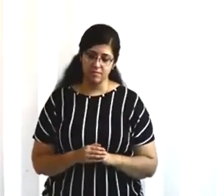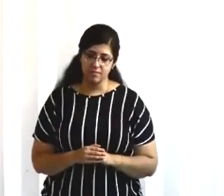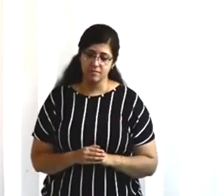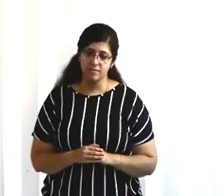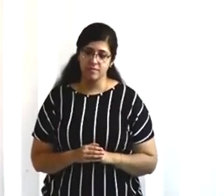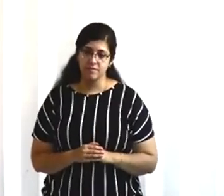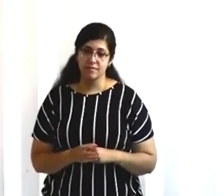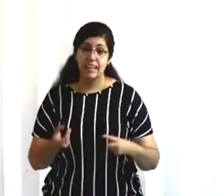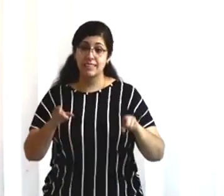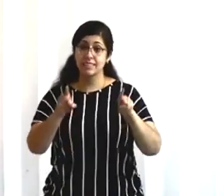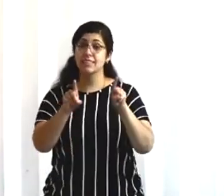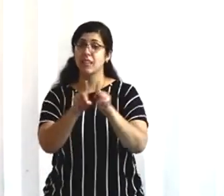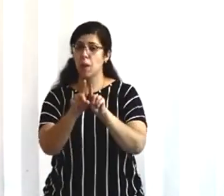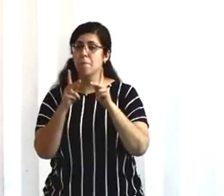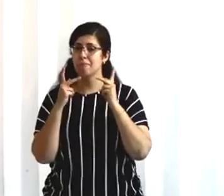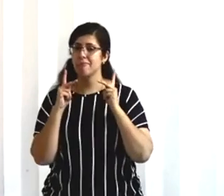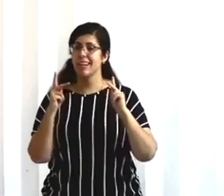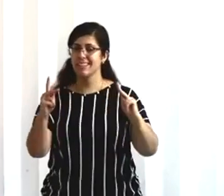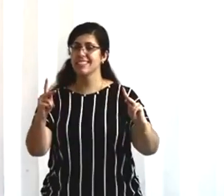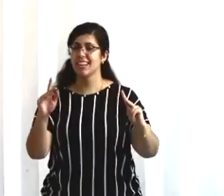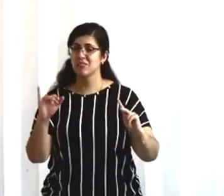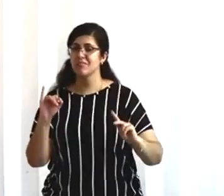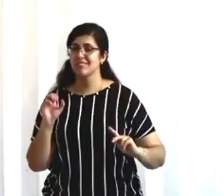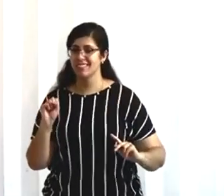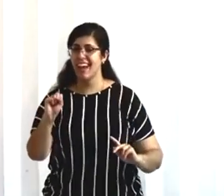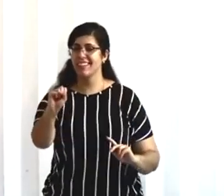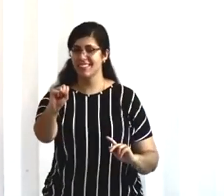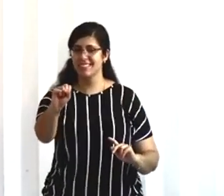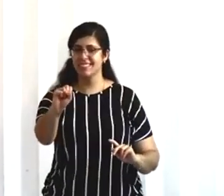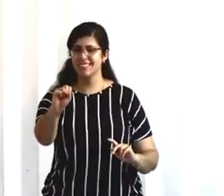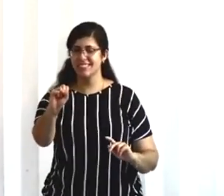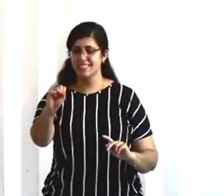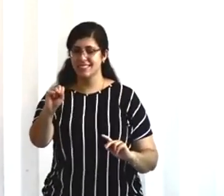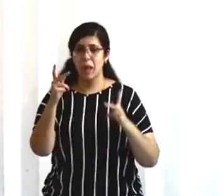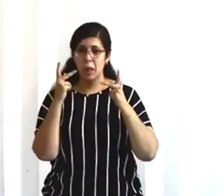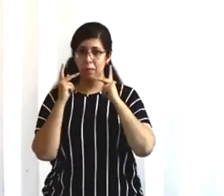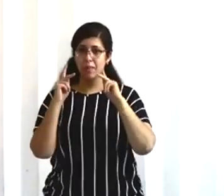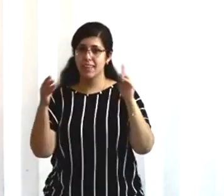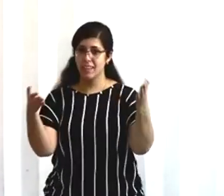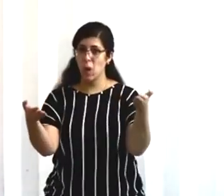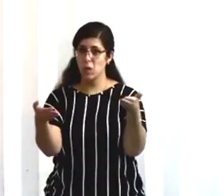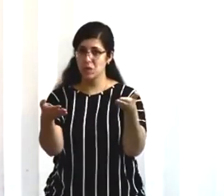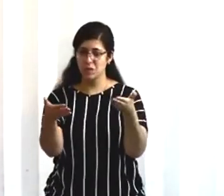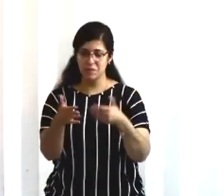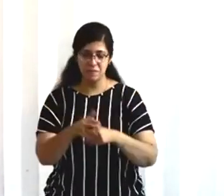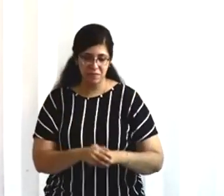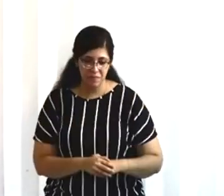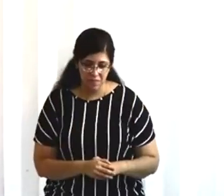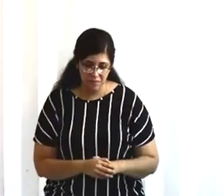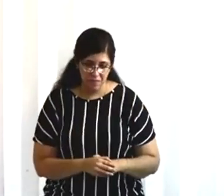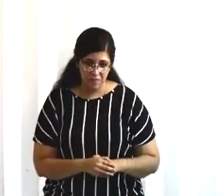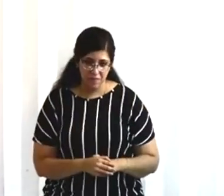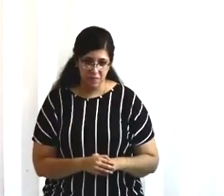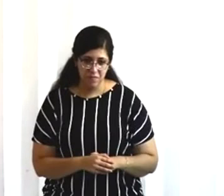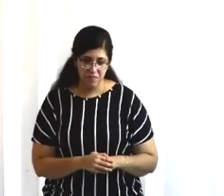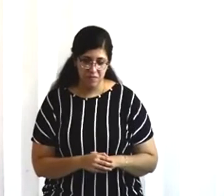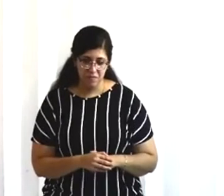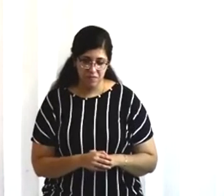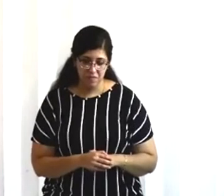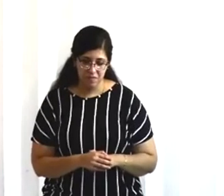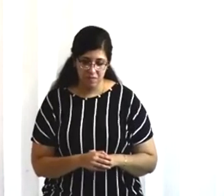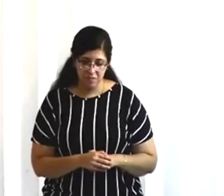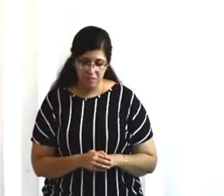Meus queridos, essa é a mensagem do profeta Isaías para aquele povo que andava em trevas. E essa mensagem